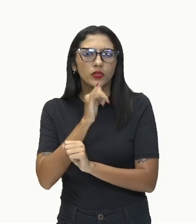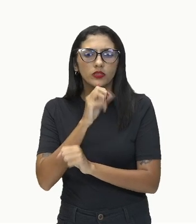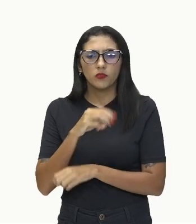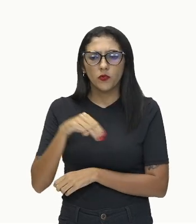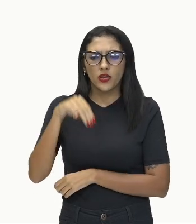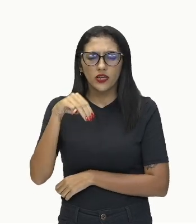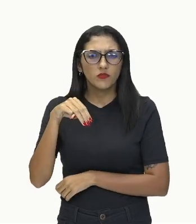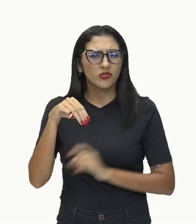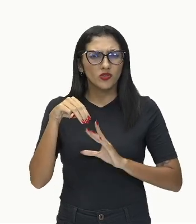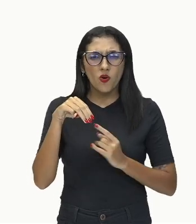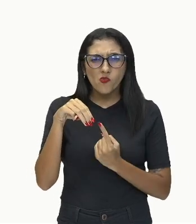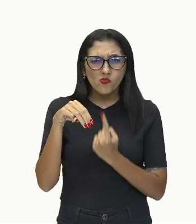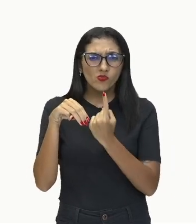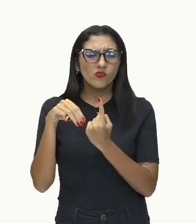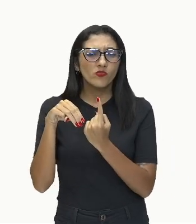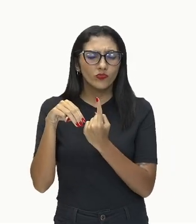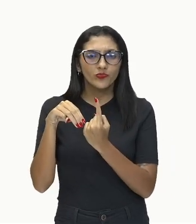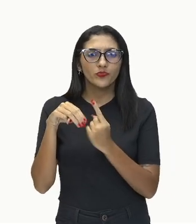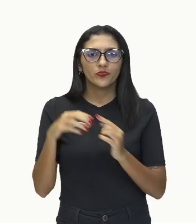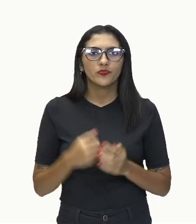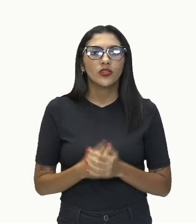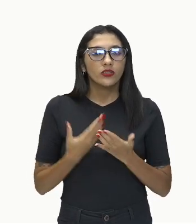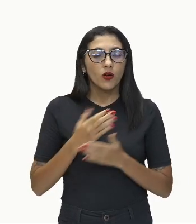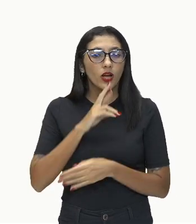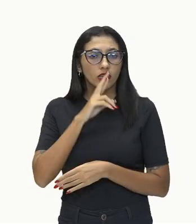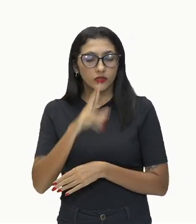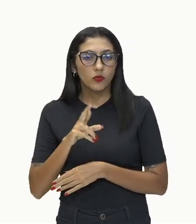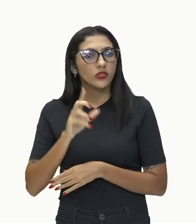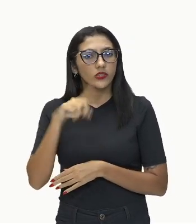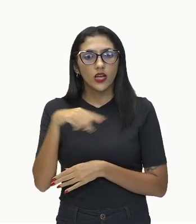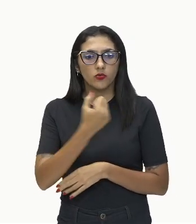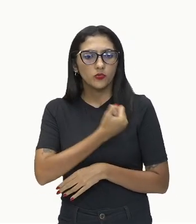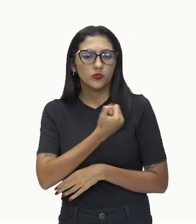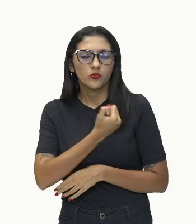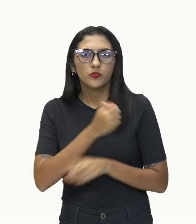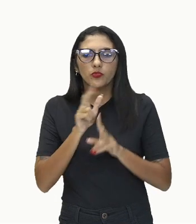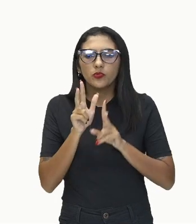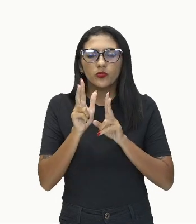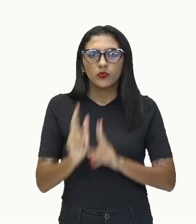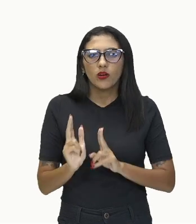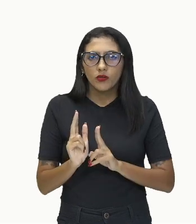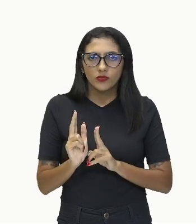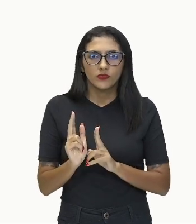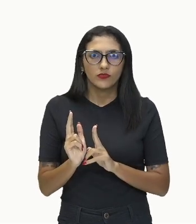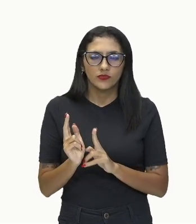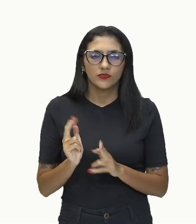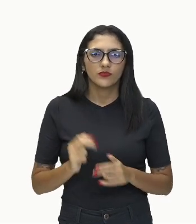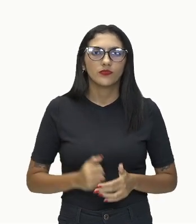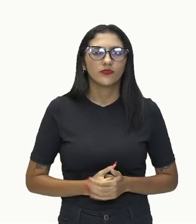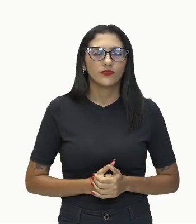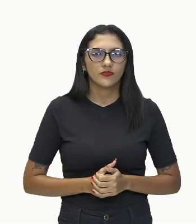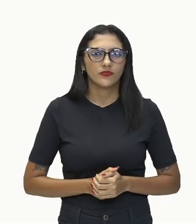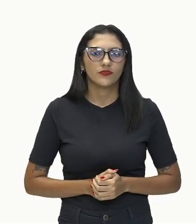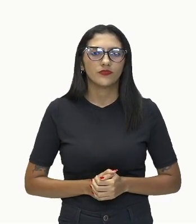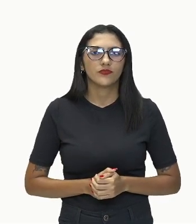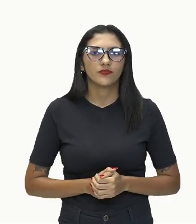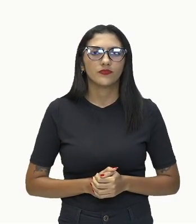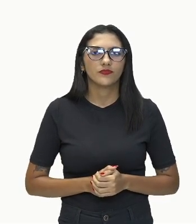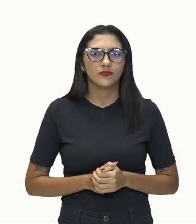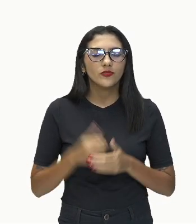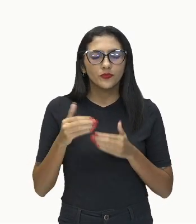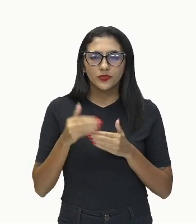o resultado será o próprio elemento dessa matriz. Tá certo? Vamos